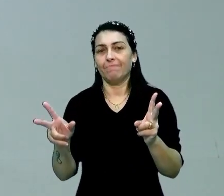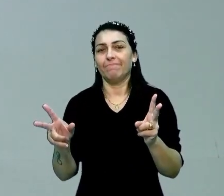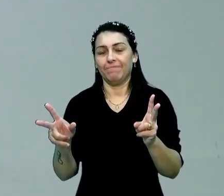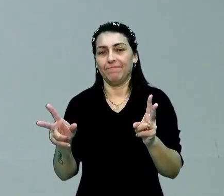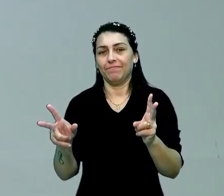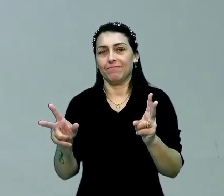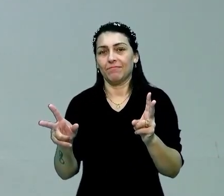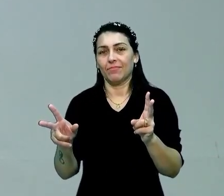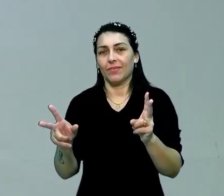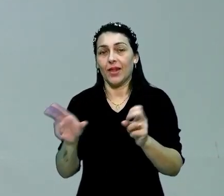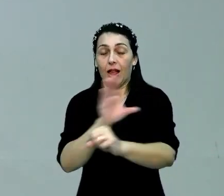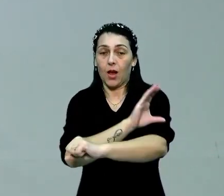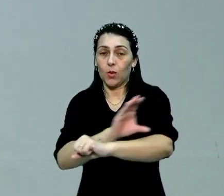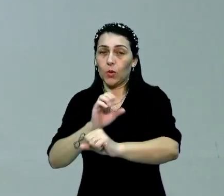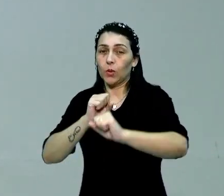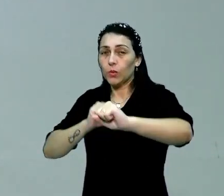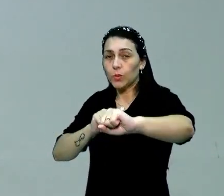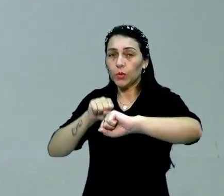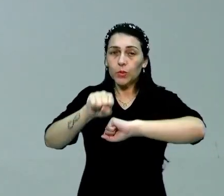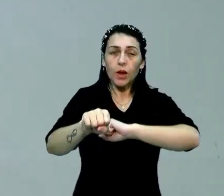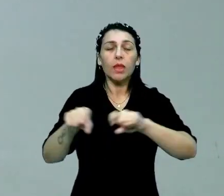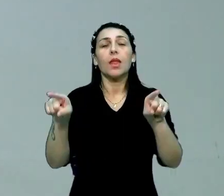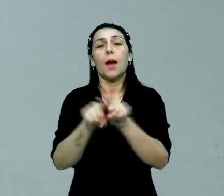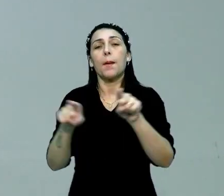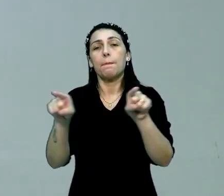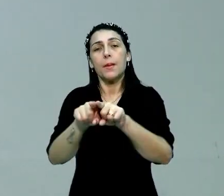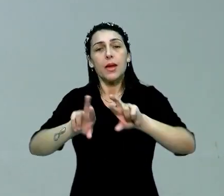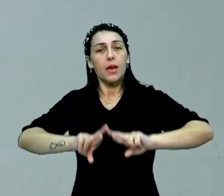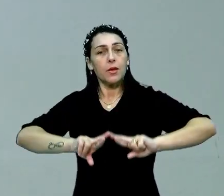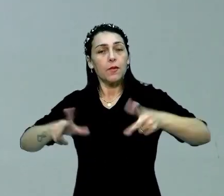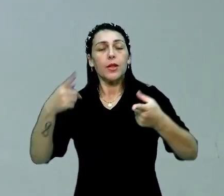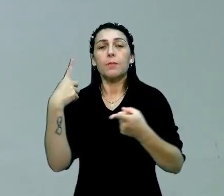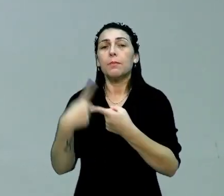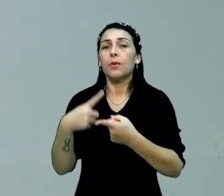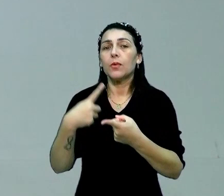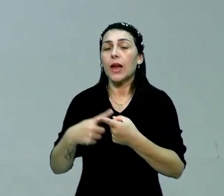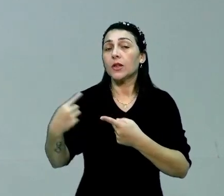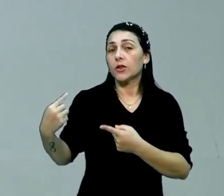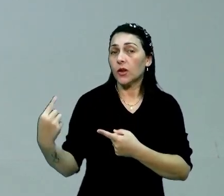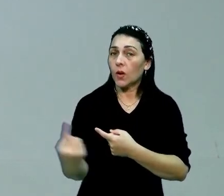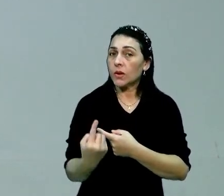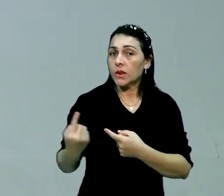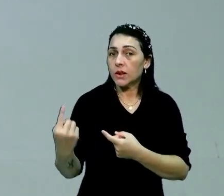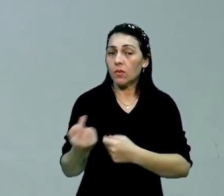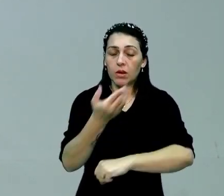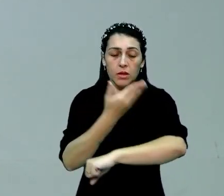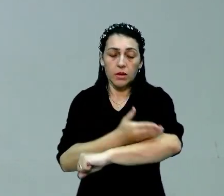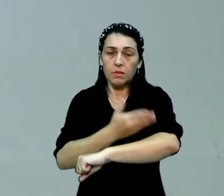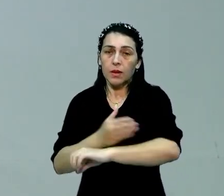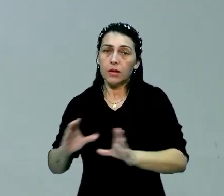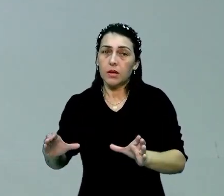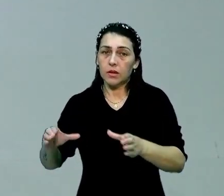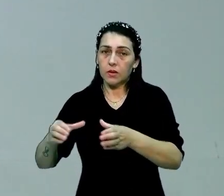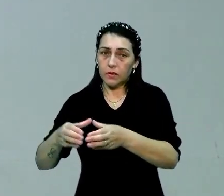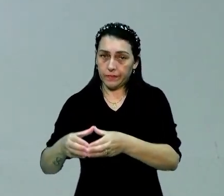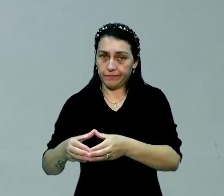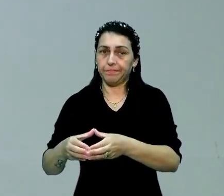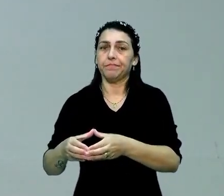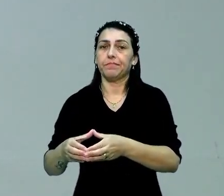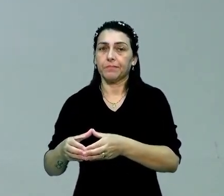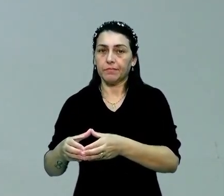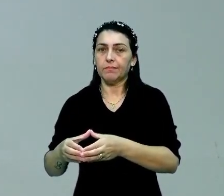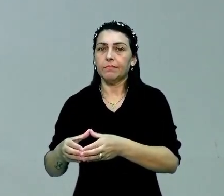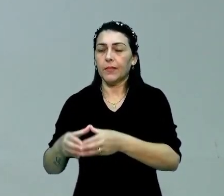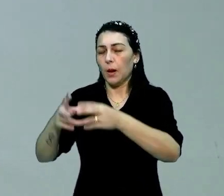do lutador, ela é diferente. Por quê? Porque ali ele é sozinho. As práticas coletivas dão